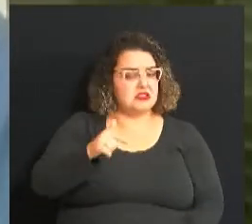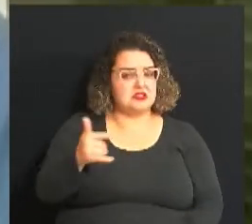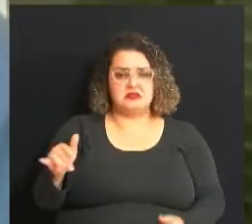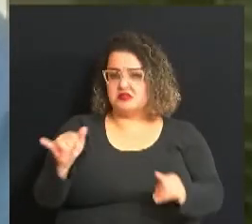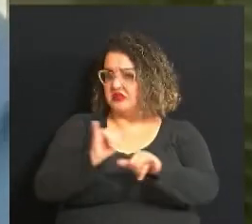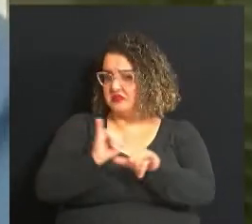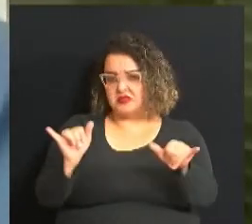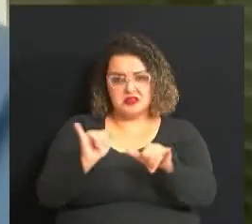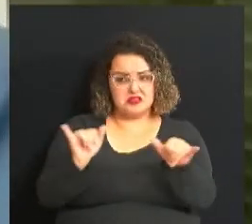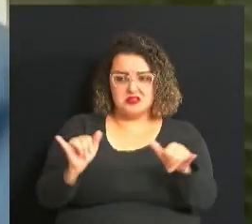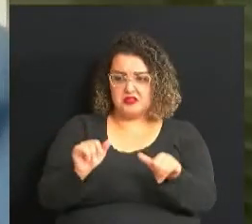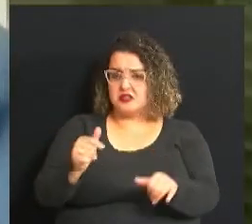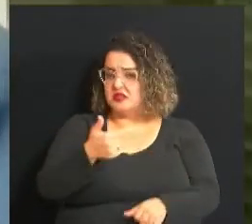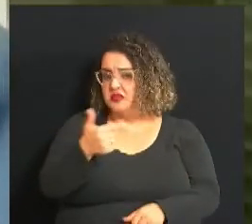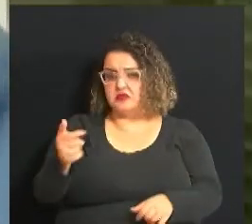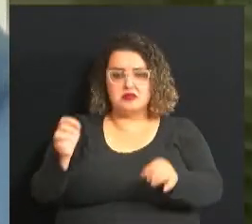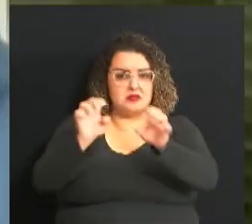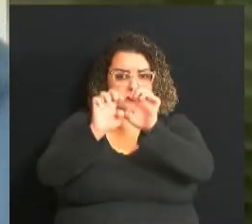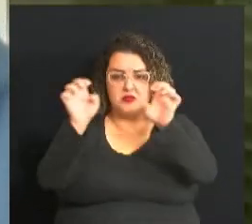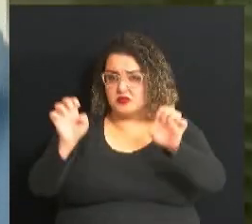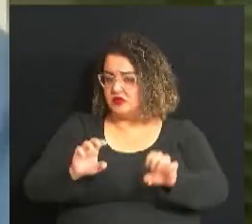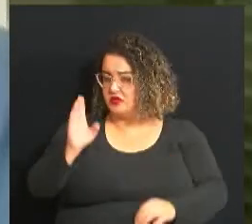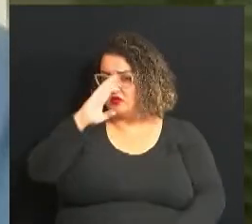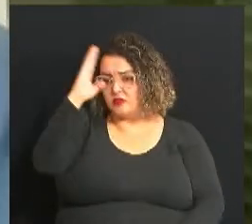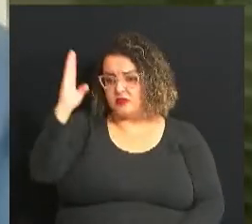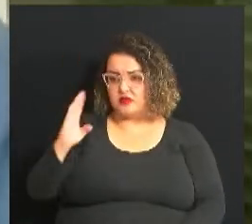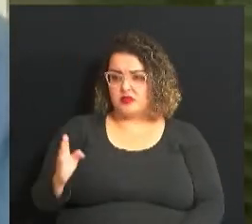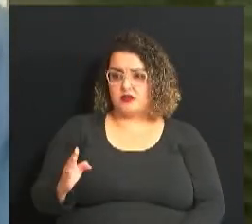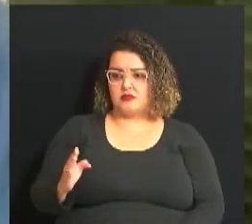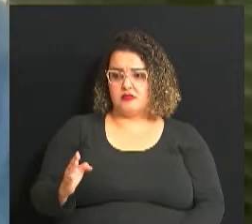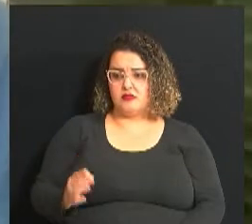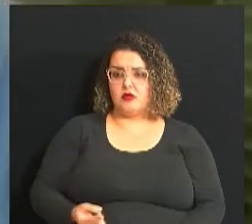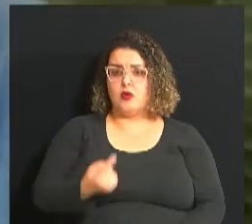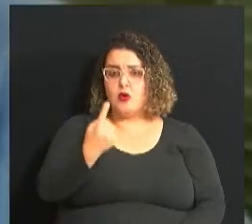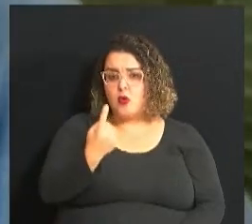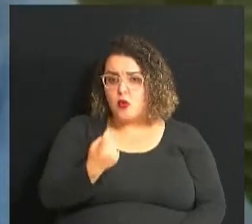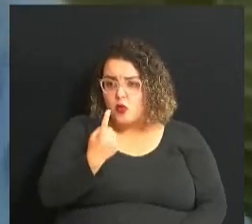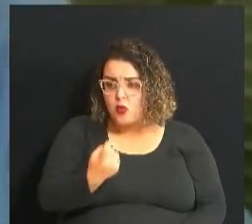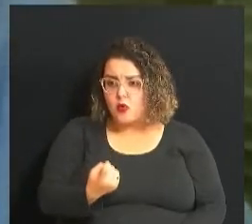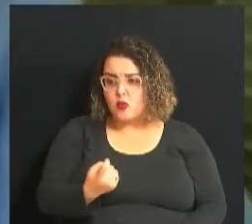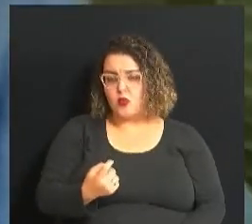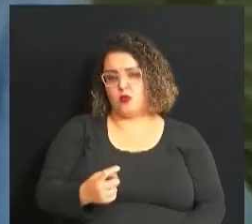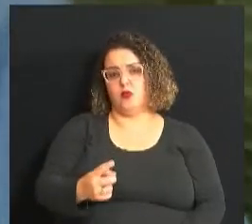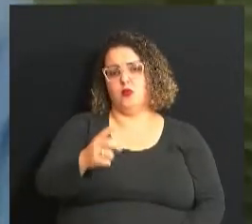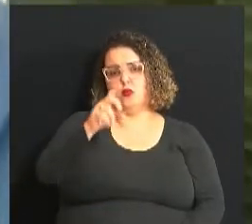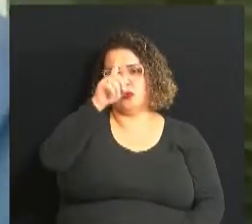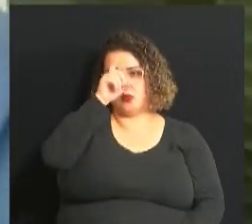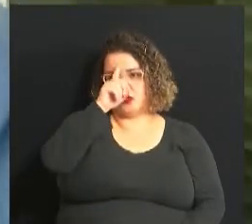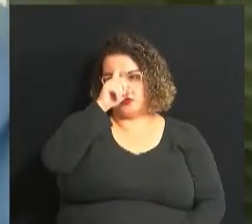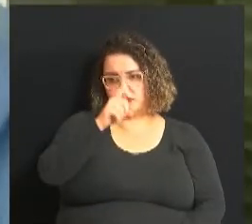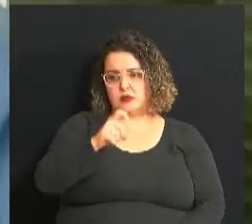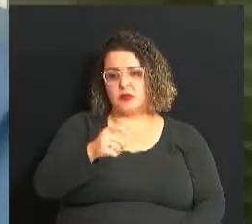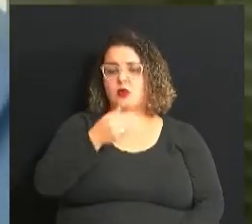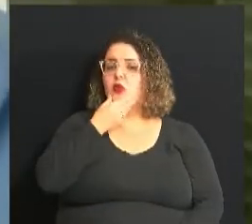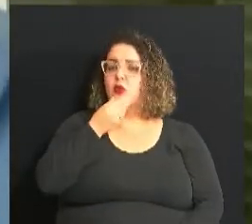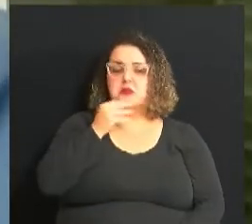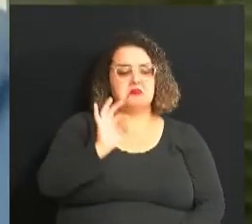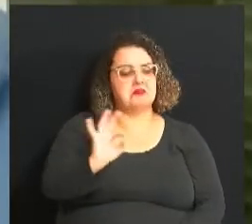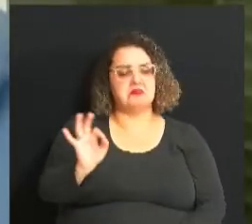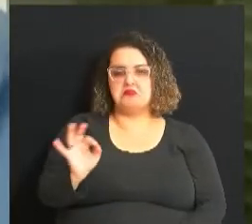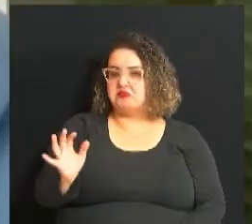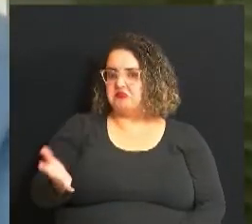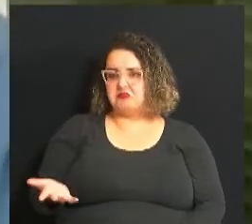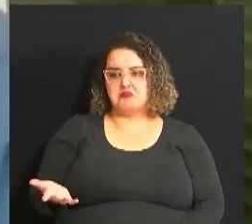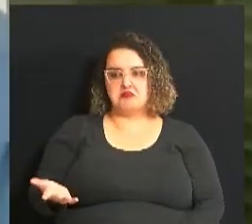não temos estruturas. No Brasil, nós temos um hospital do homem em São Paulo, só. Não temos mais nada. Temos